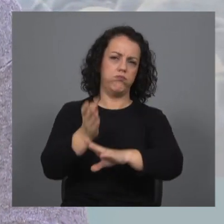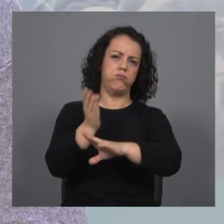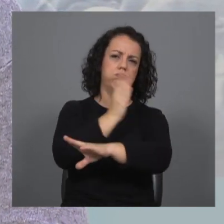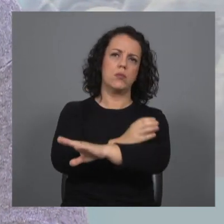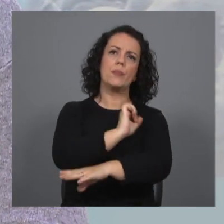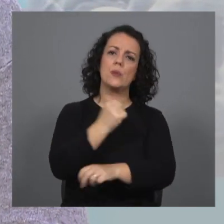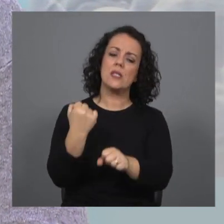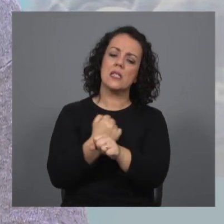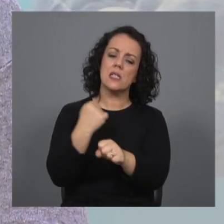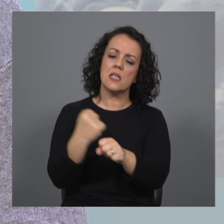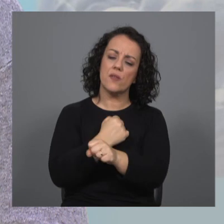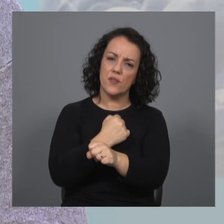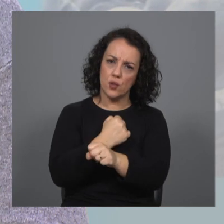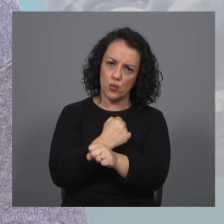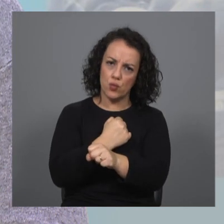serviço feito